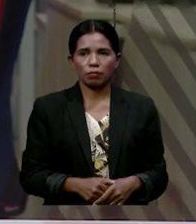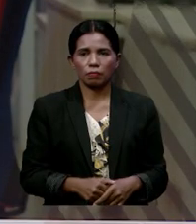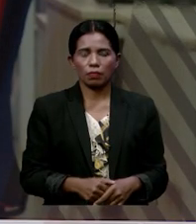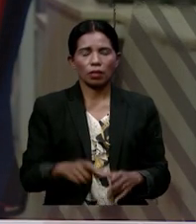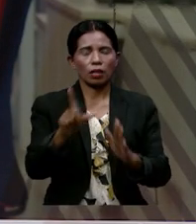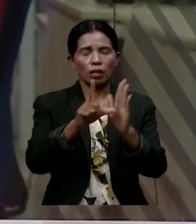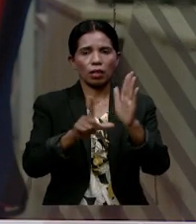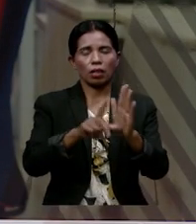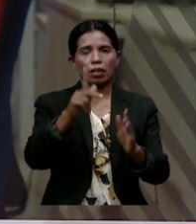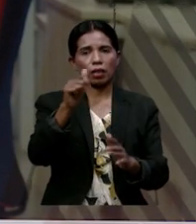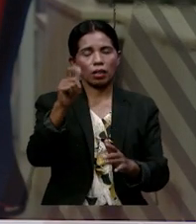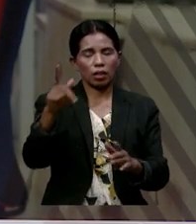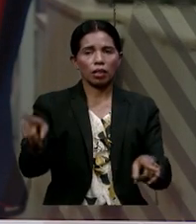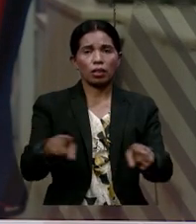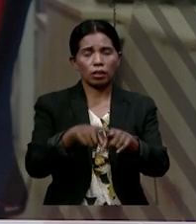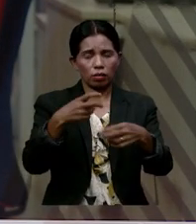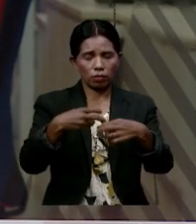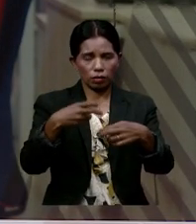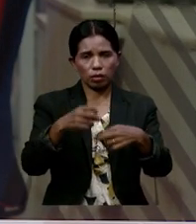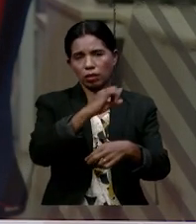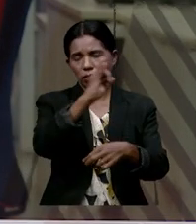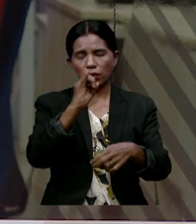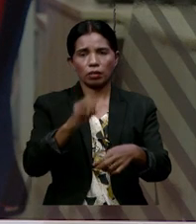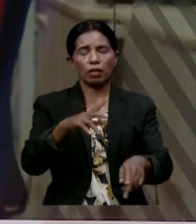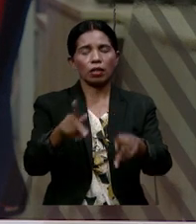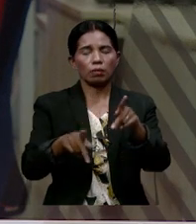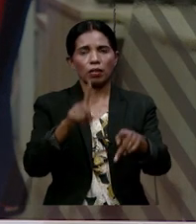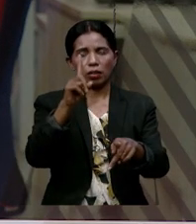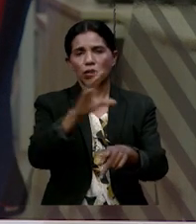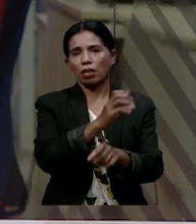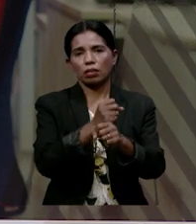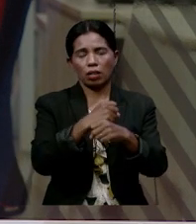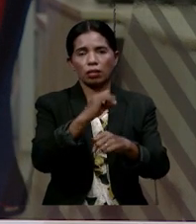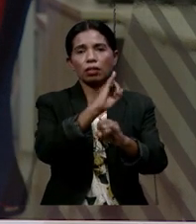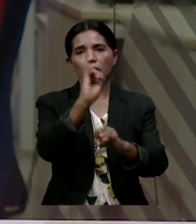Lei criação caca nesse obstáculo onde identifique comissário Ida independente.